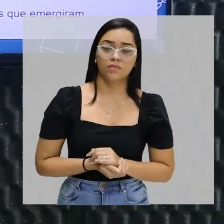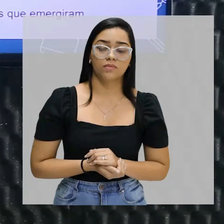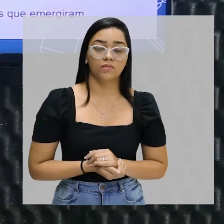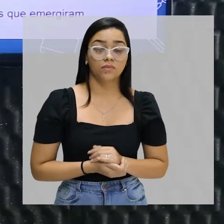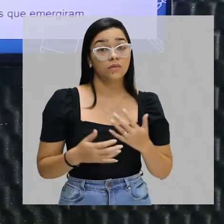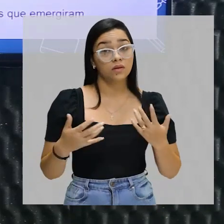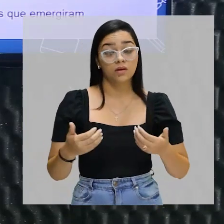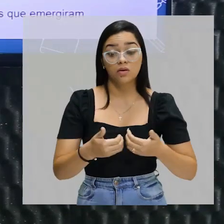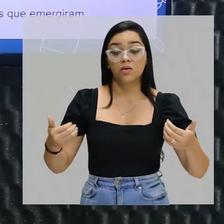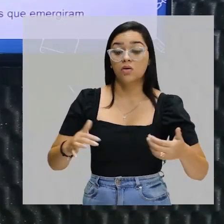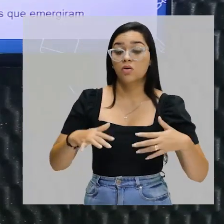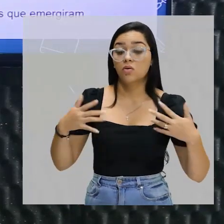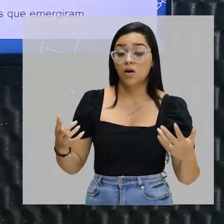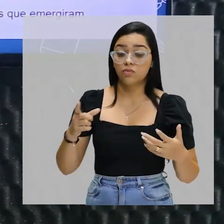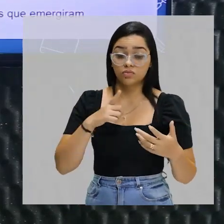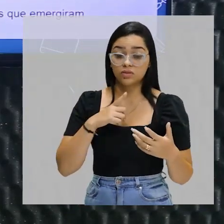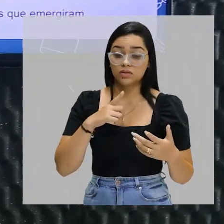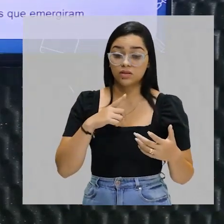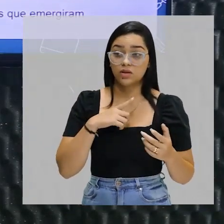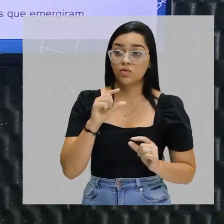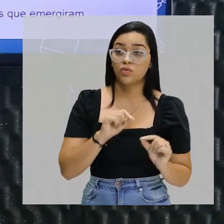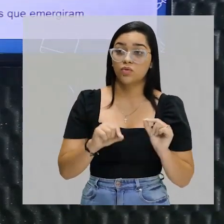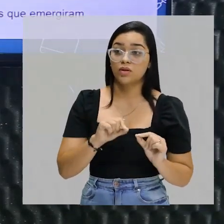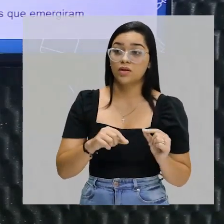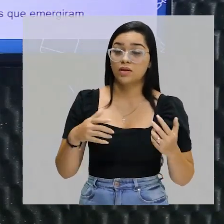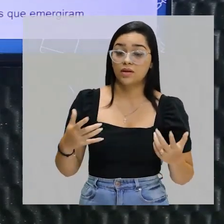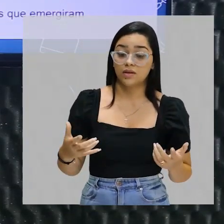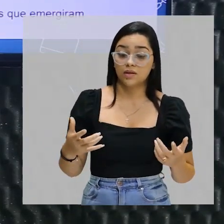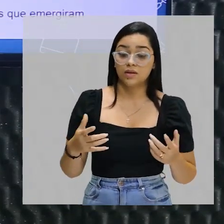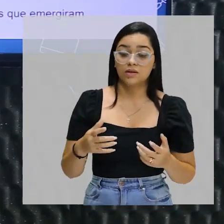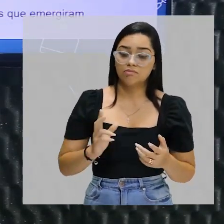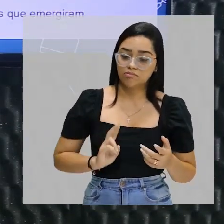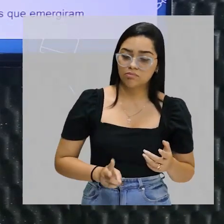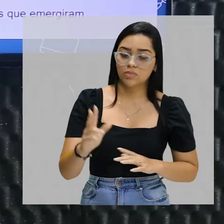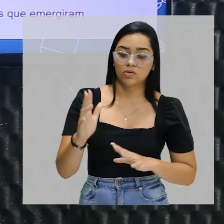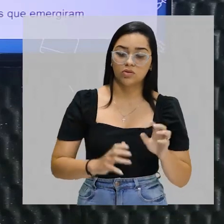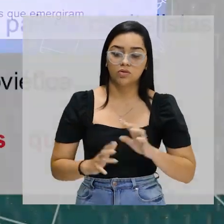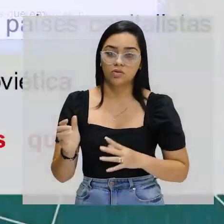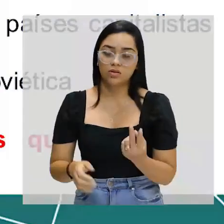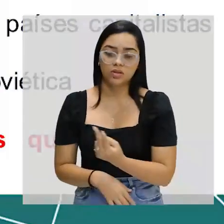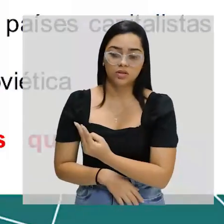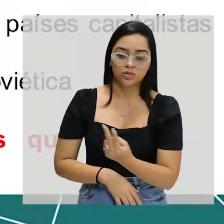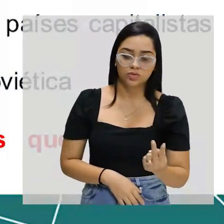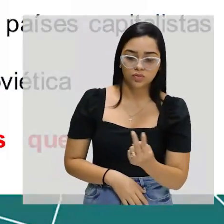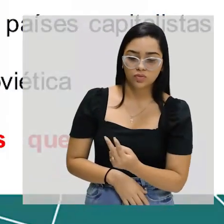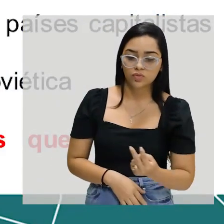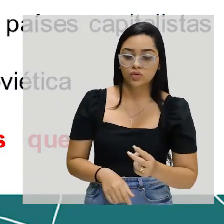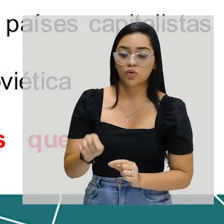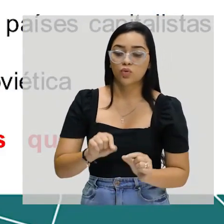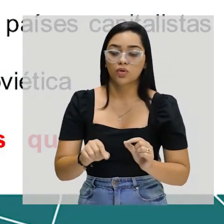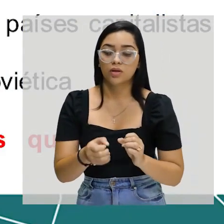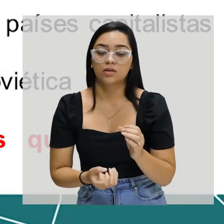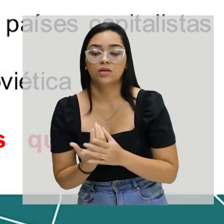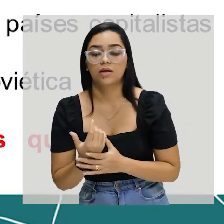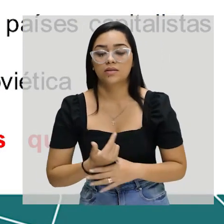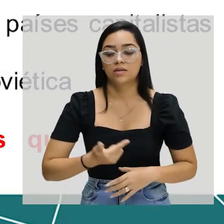exclusão Qual é o nosso gabarito que foi que define essa Guerra Fria foi o constante confronto das duas superpotências que